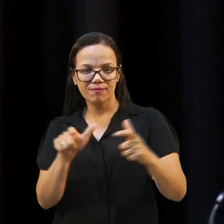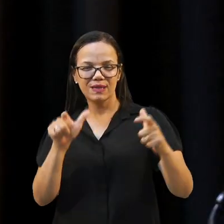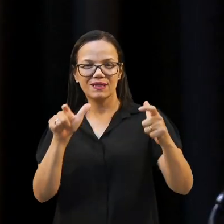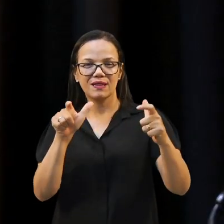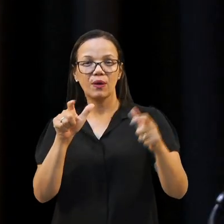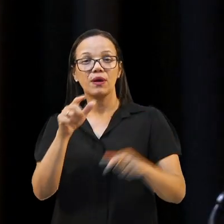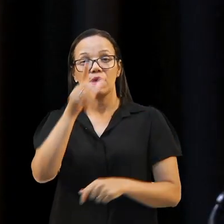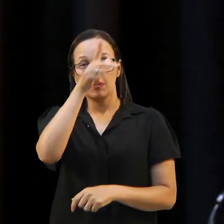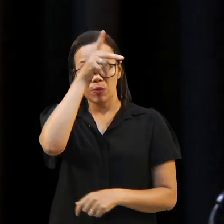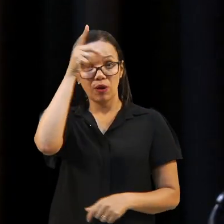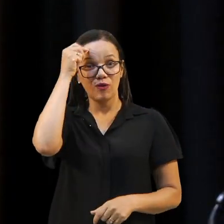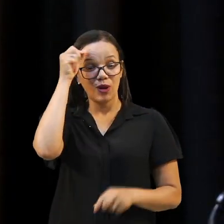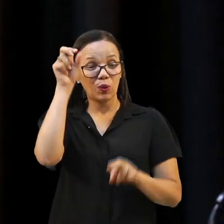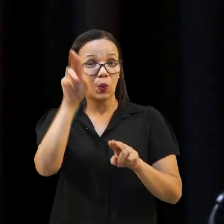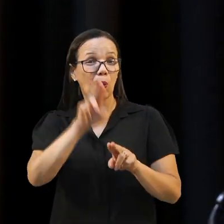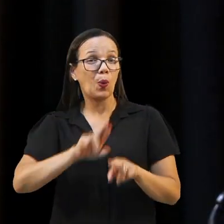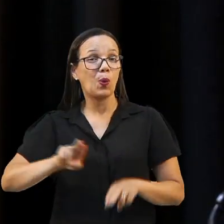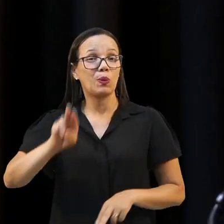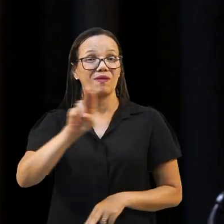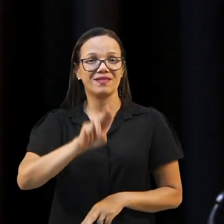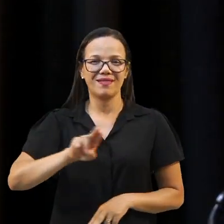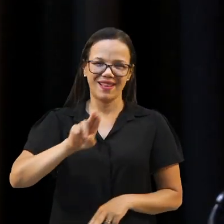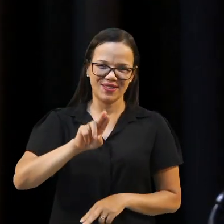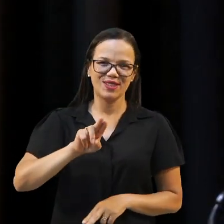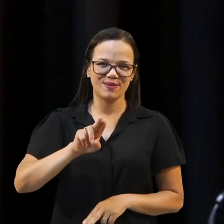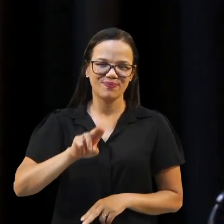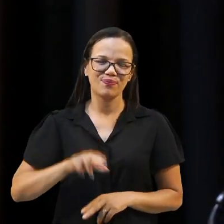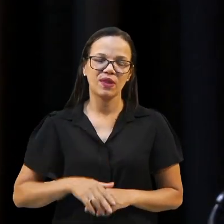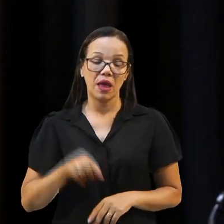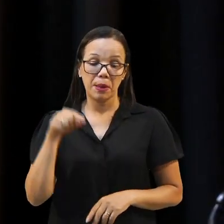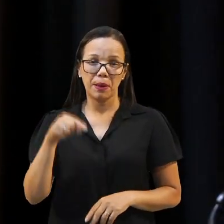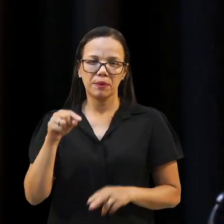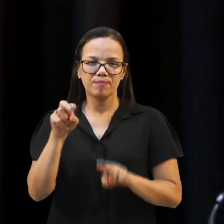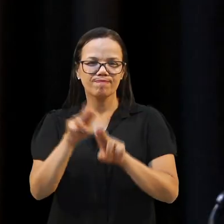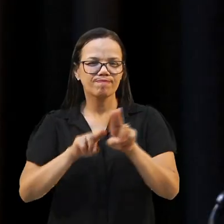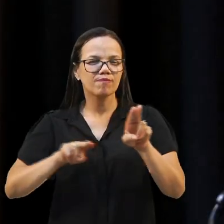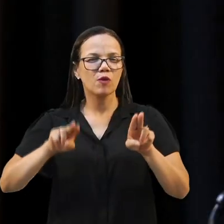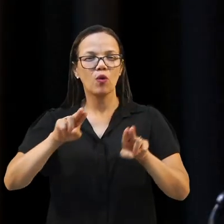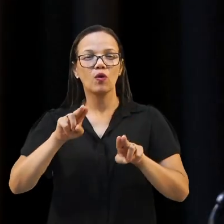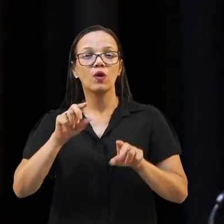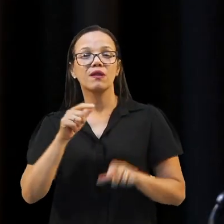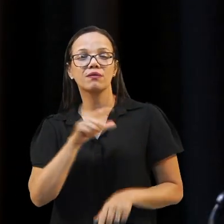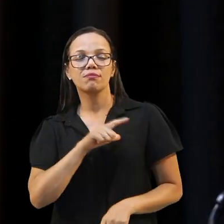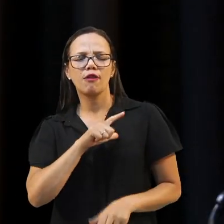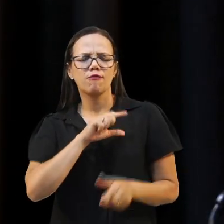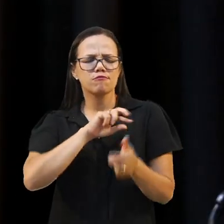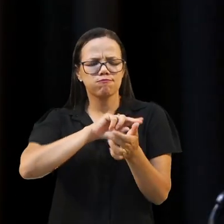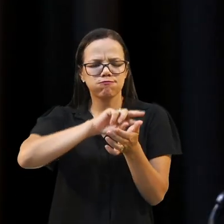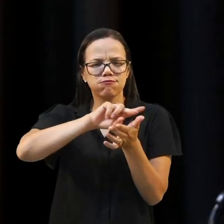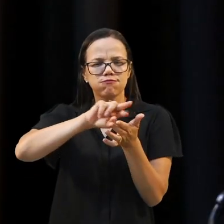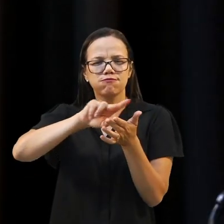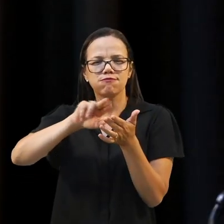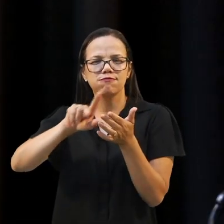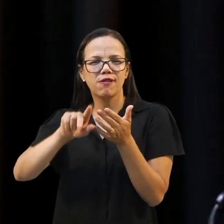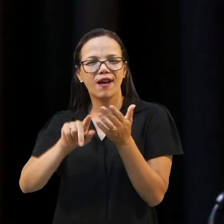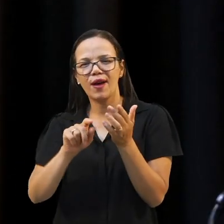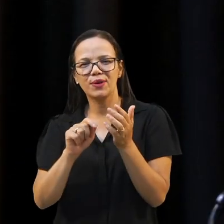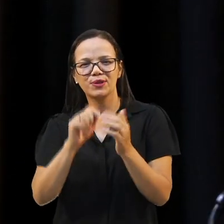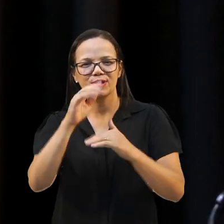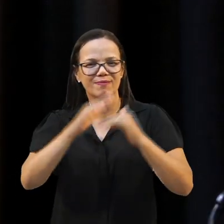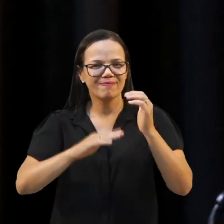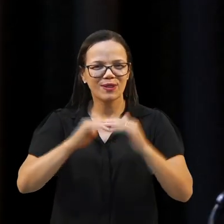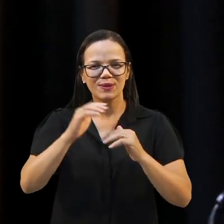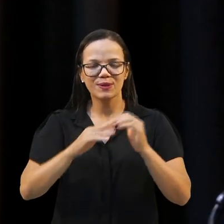e prefeito universitário. Aqui na universidade, o Renato ocupou vários cargos.